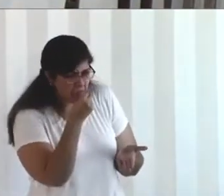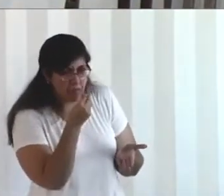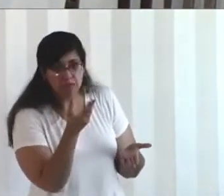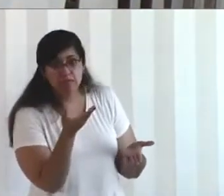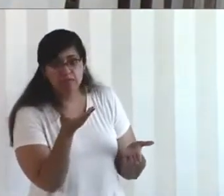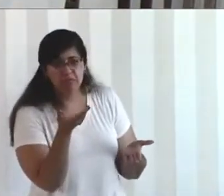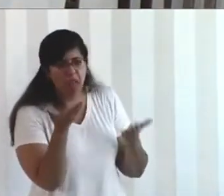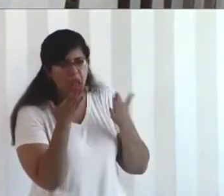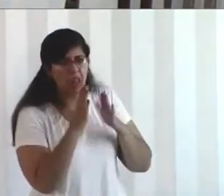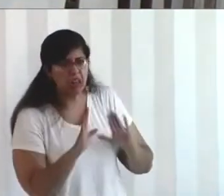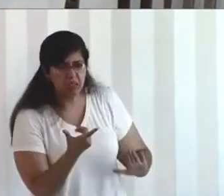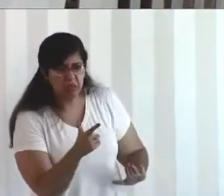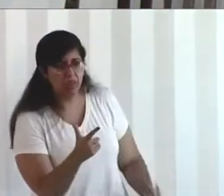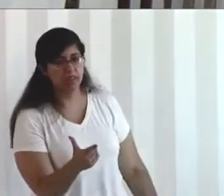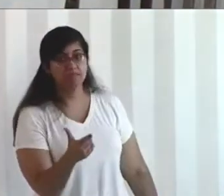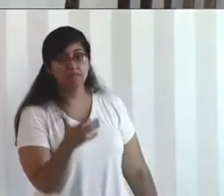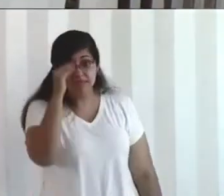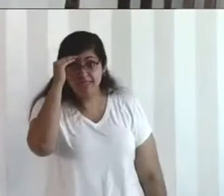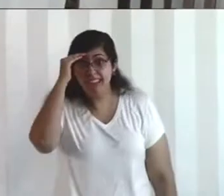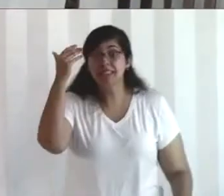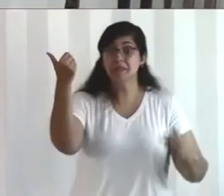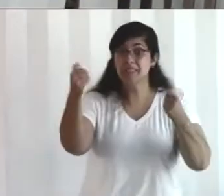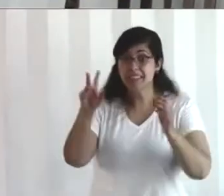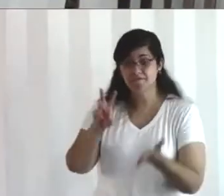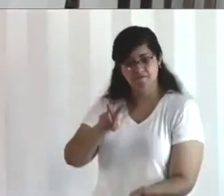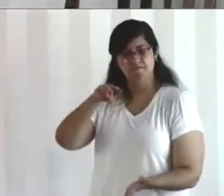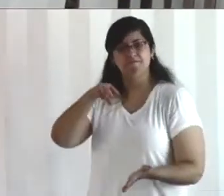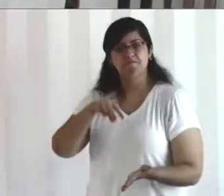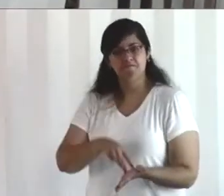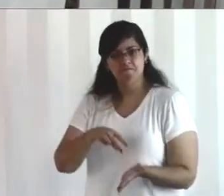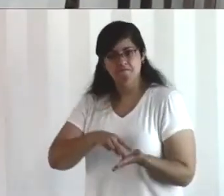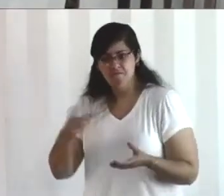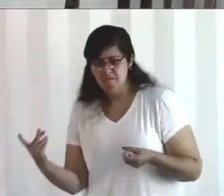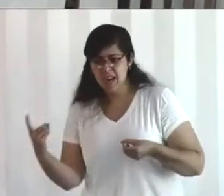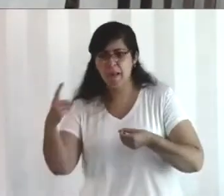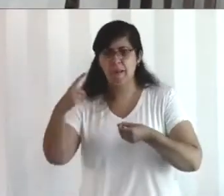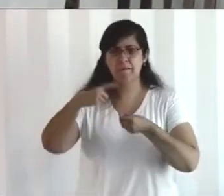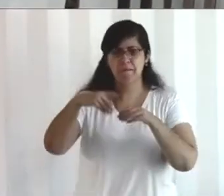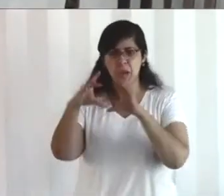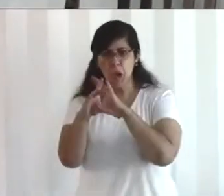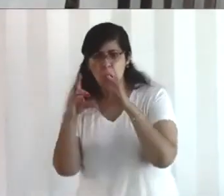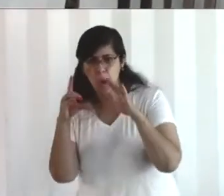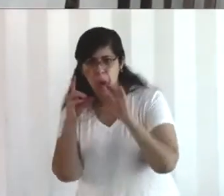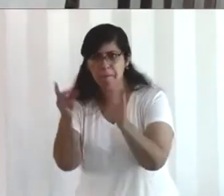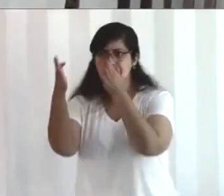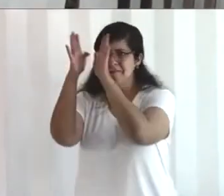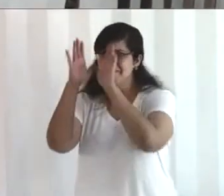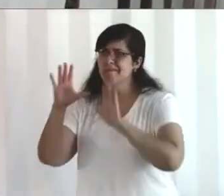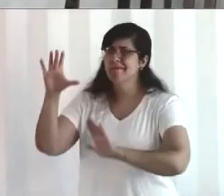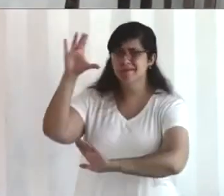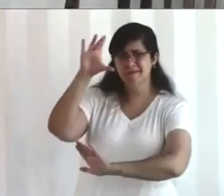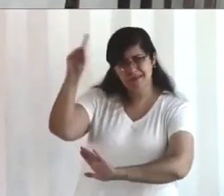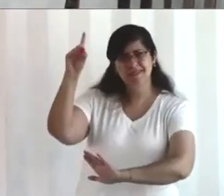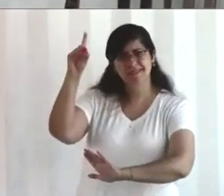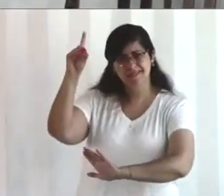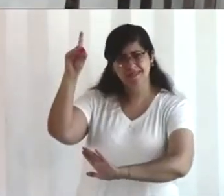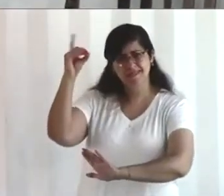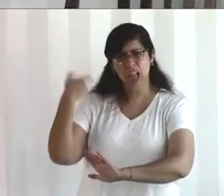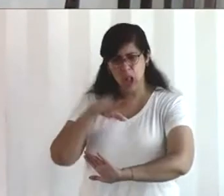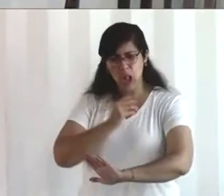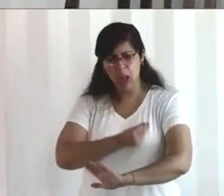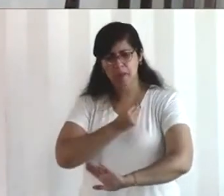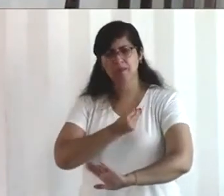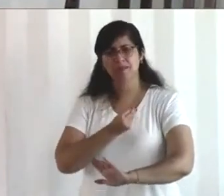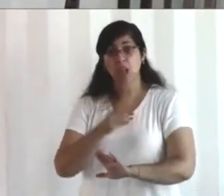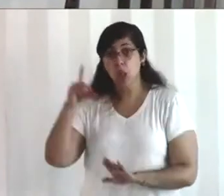tudo. Então, eu me congratulo com aqueles que já fazem disso uma dinâmica natural de vida. O